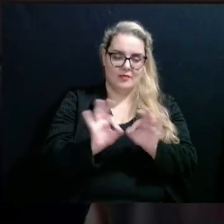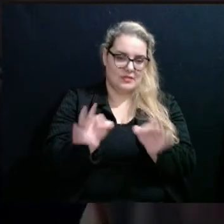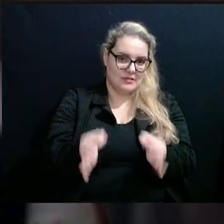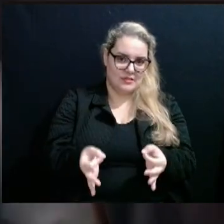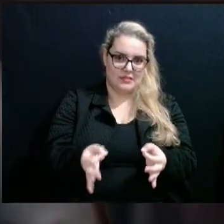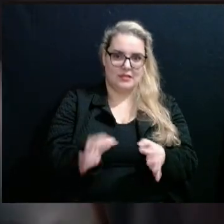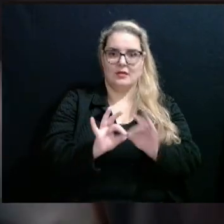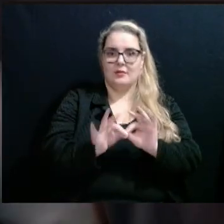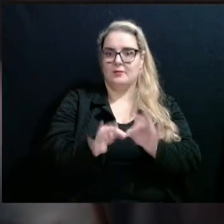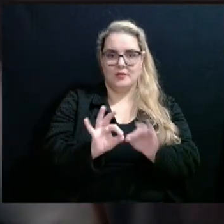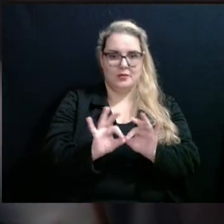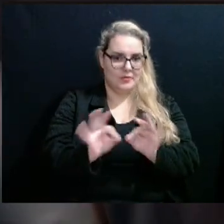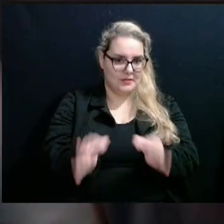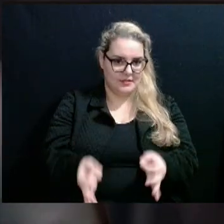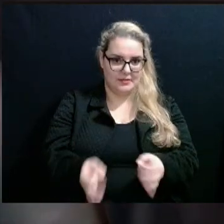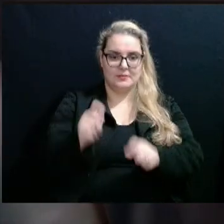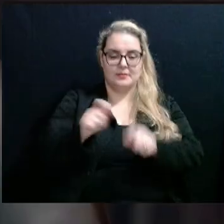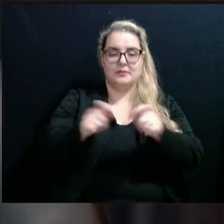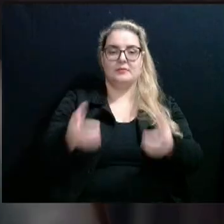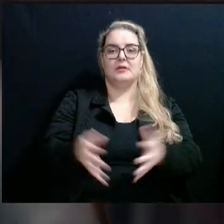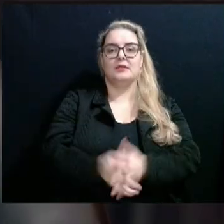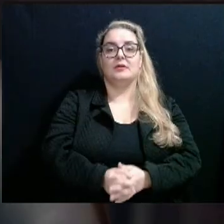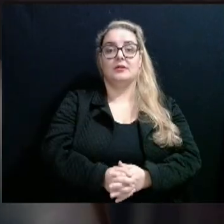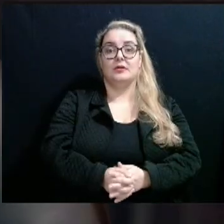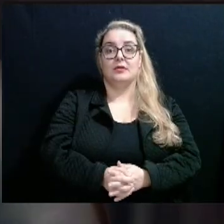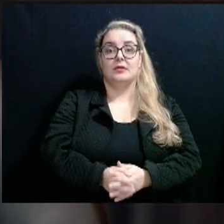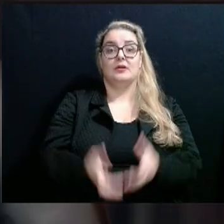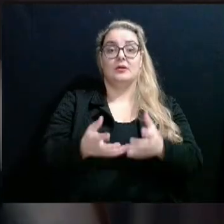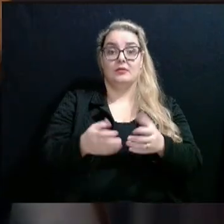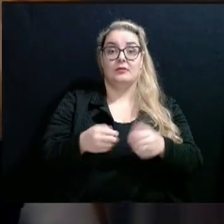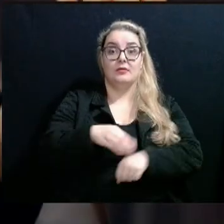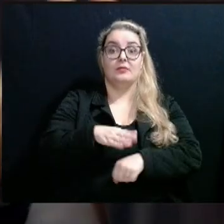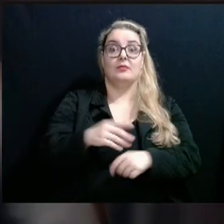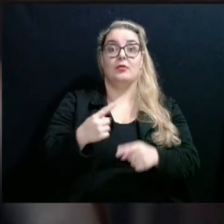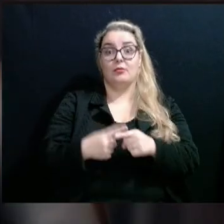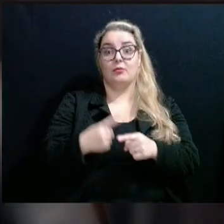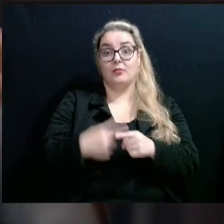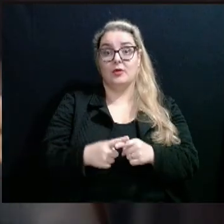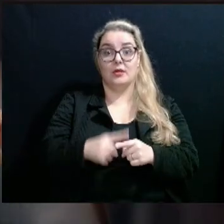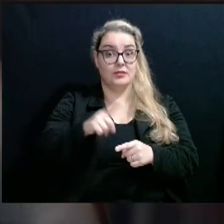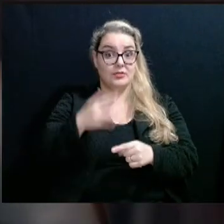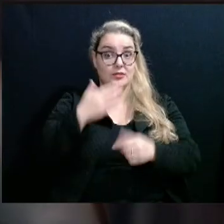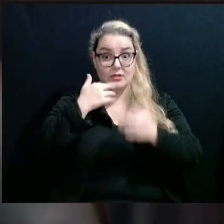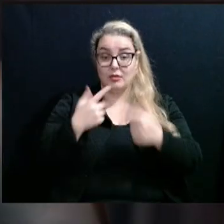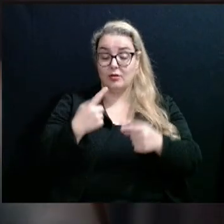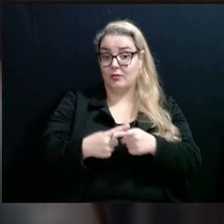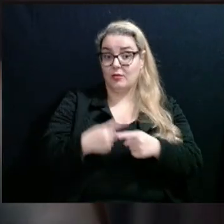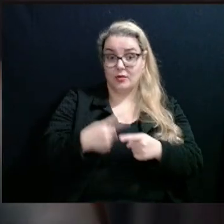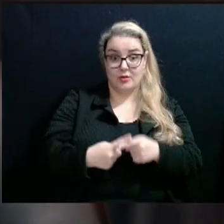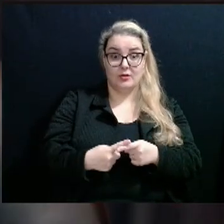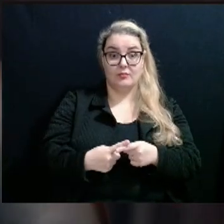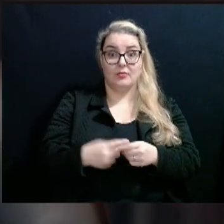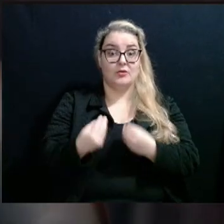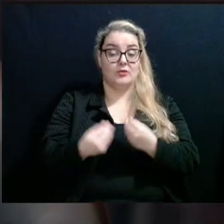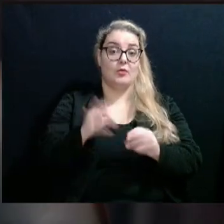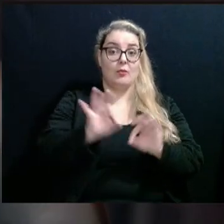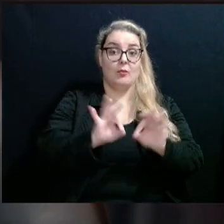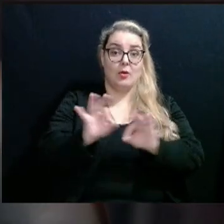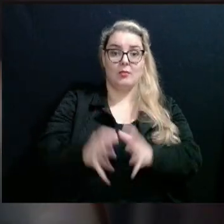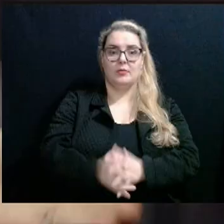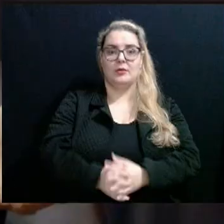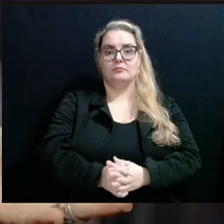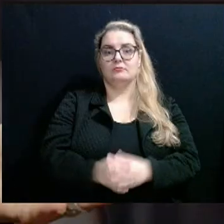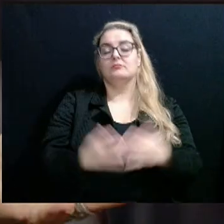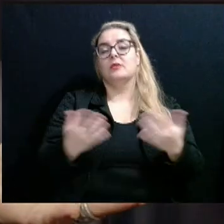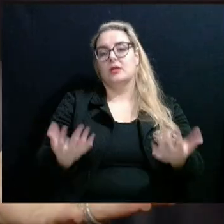para as pessoas. Na verdade, eu queria passar exatamente o porquê de não comer e o porquê de como programar. E aí, eu fiz uma coisa